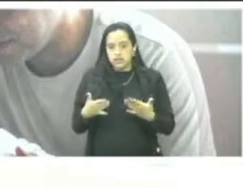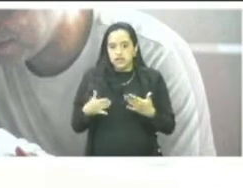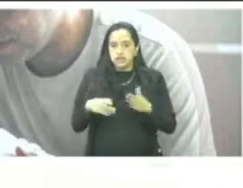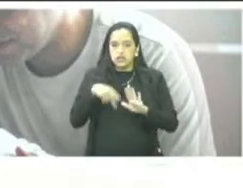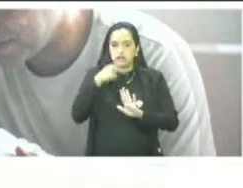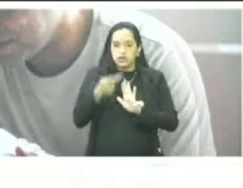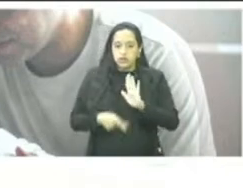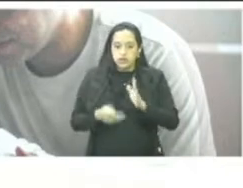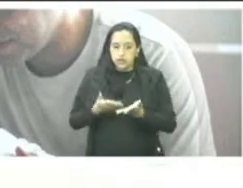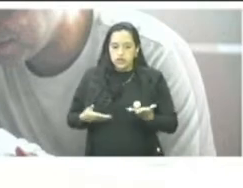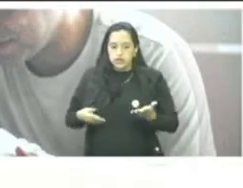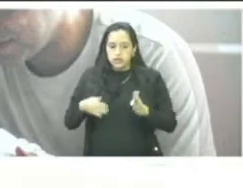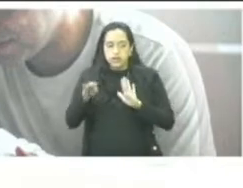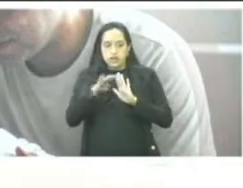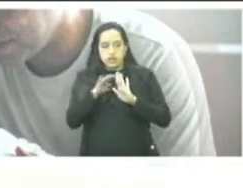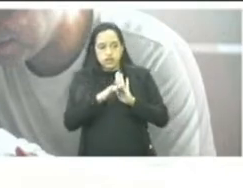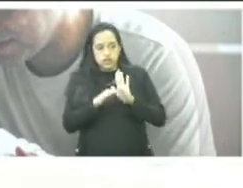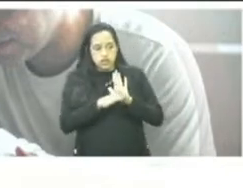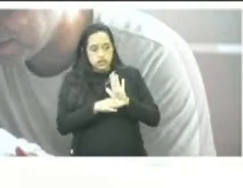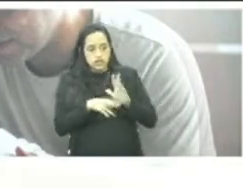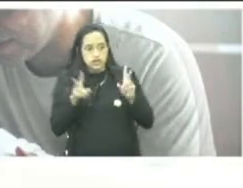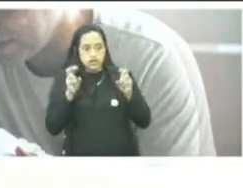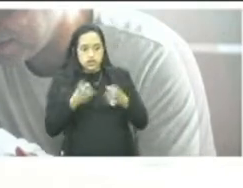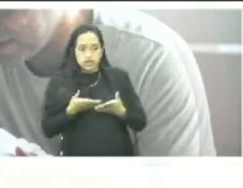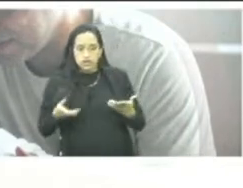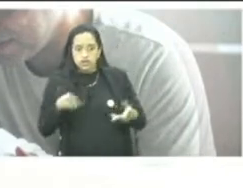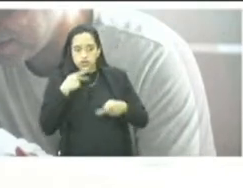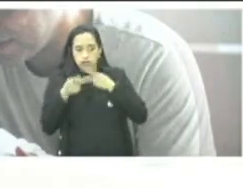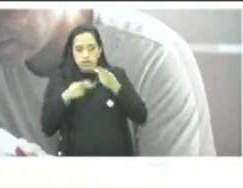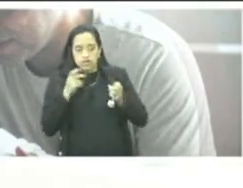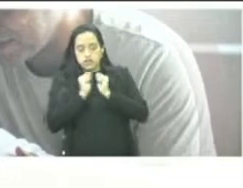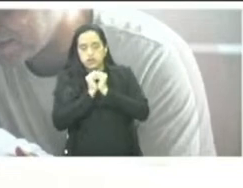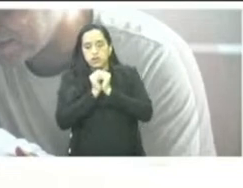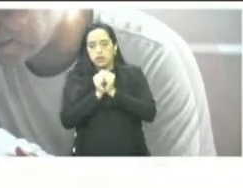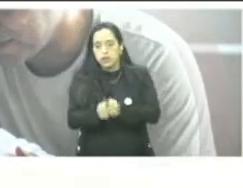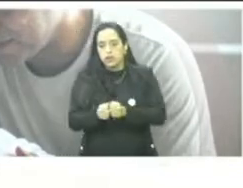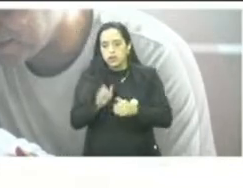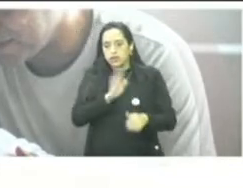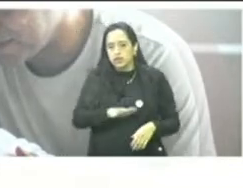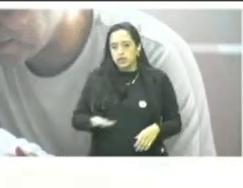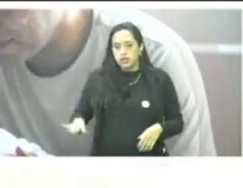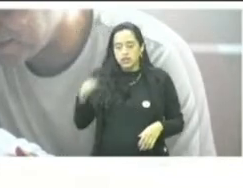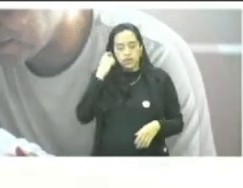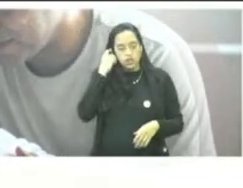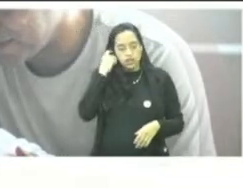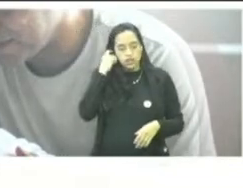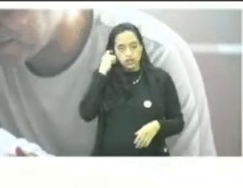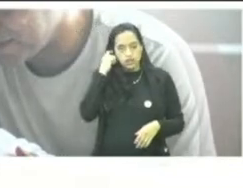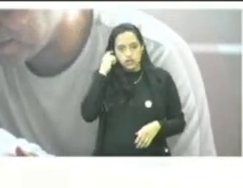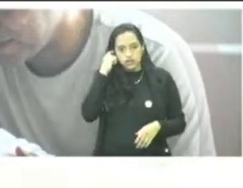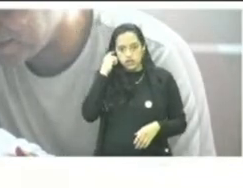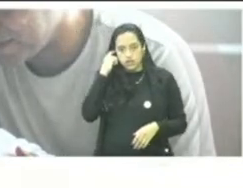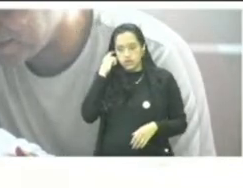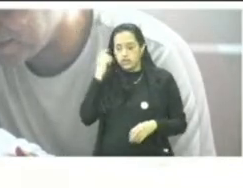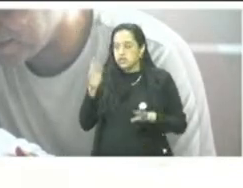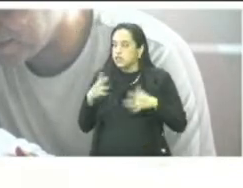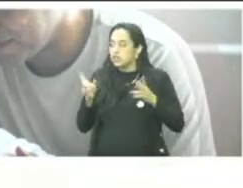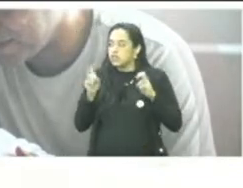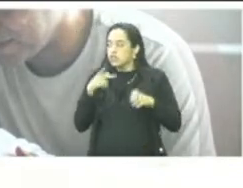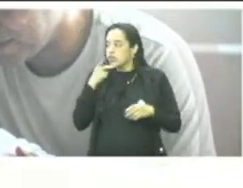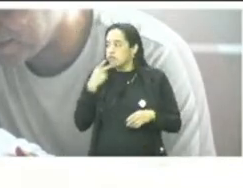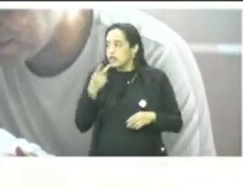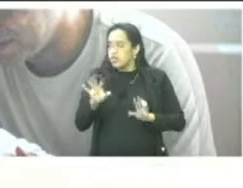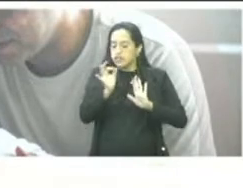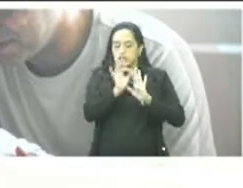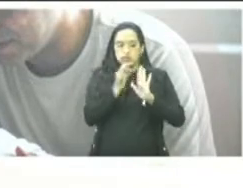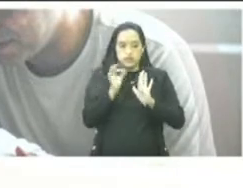prontuário dentro desta lógica que eu comentava, que é de acompanhamento da criança. Então, essa dinâmica que eu comentava de